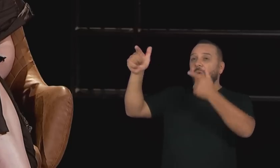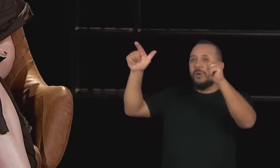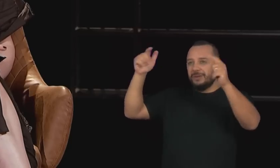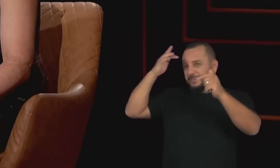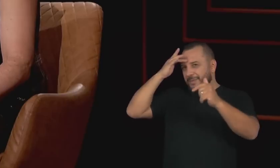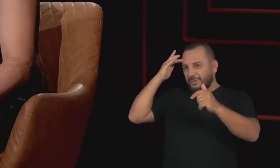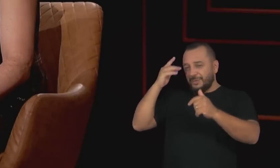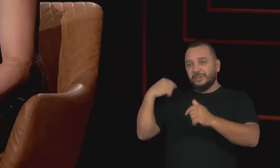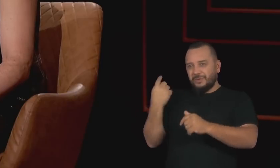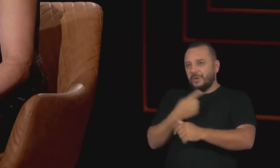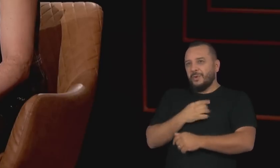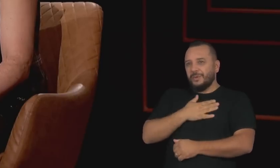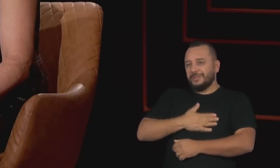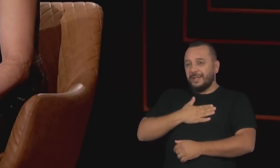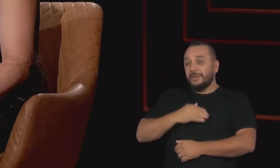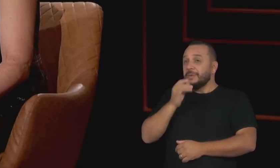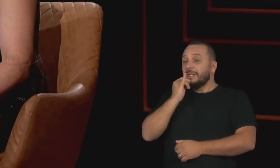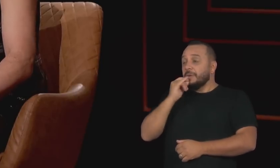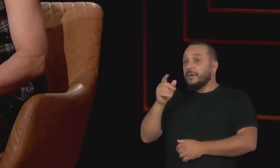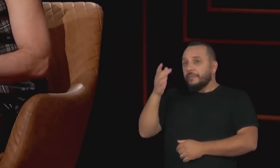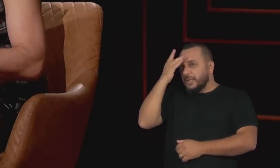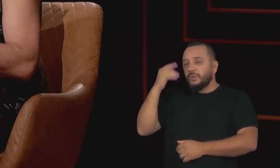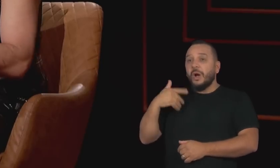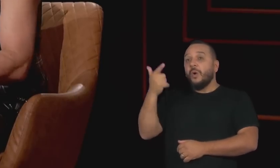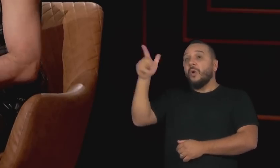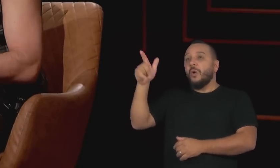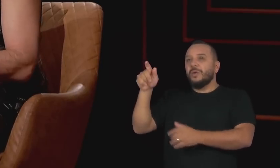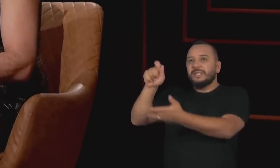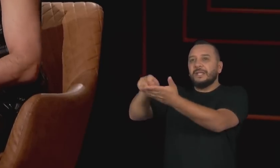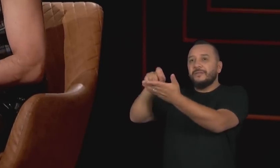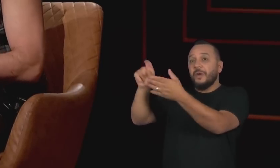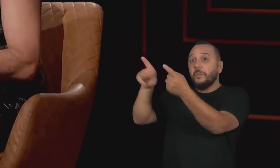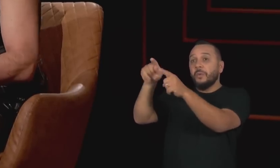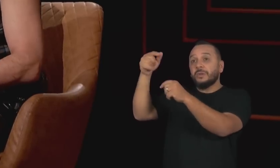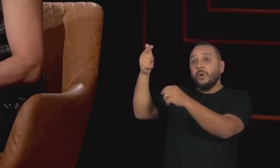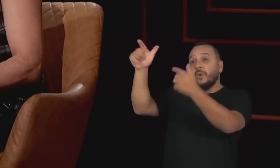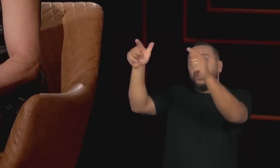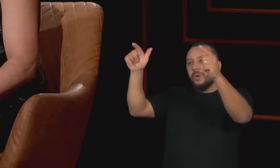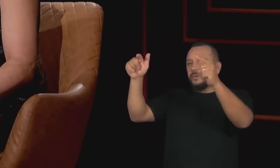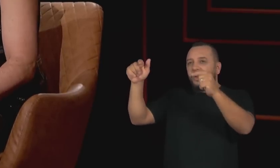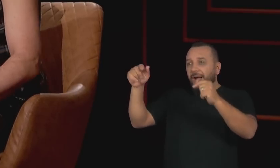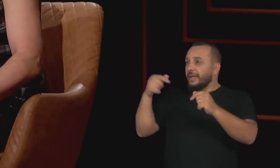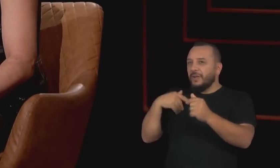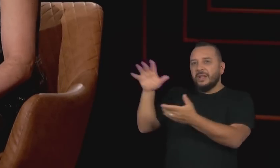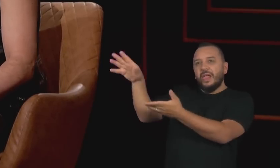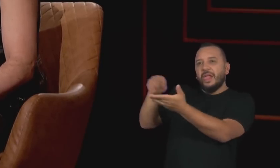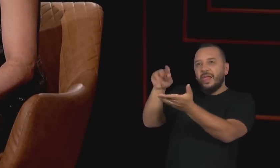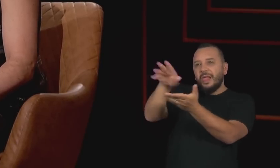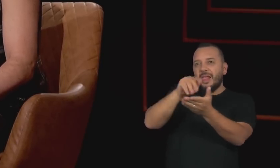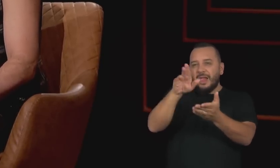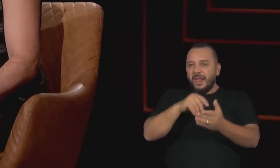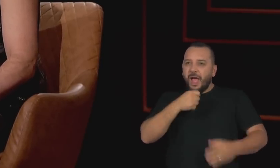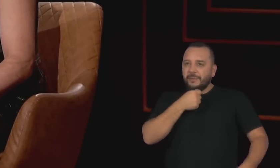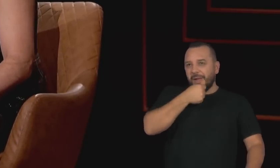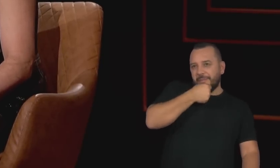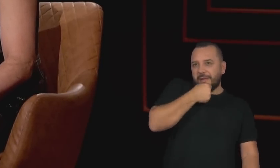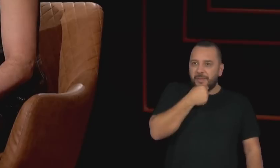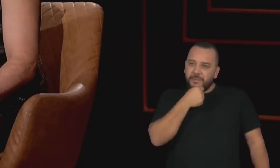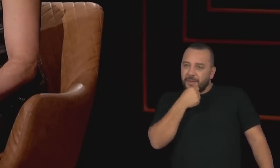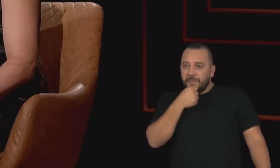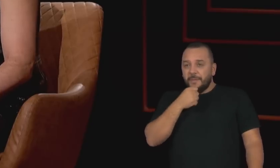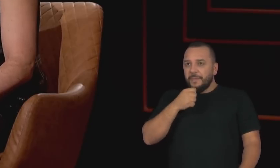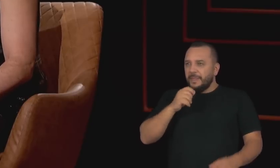gostava. E daí eu falei, vamos começar a colocar nossas músicas, as próprias músicas, fazer as próprias músicas. Então, a gente